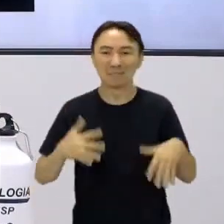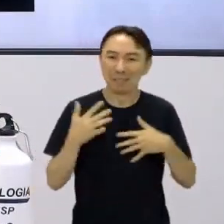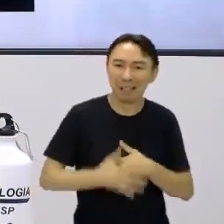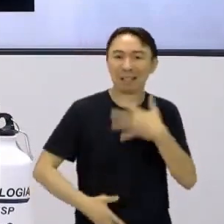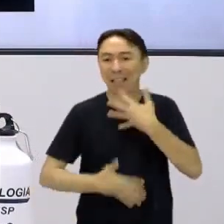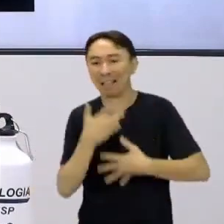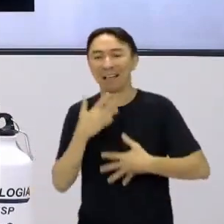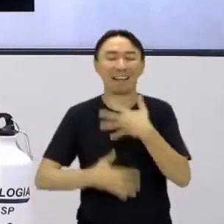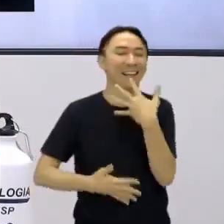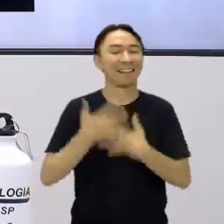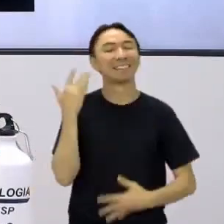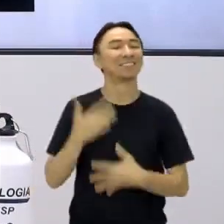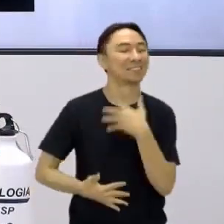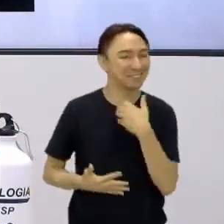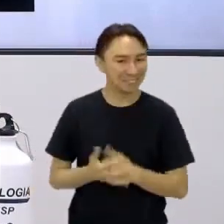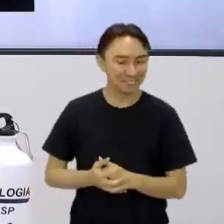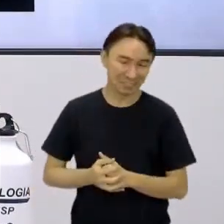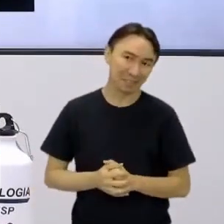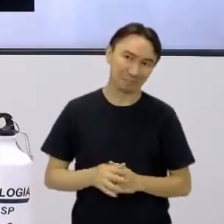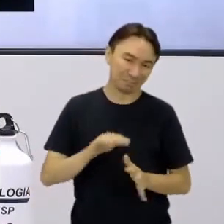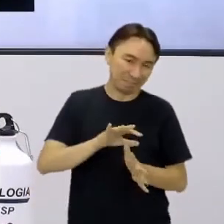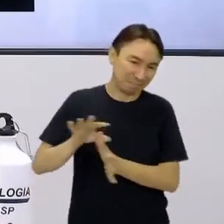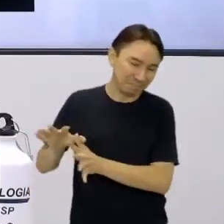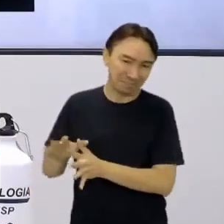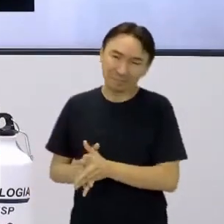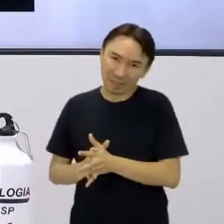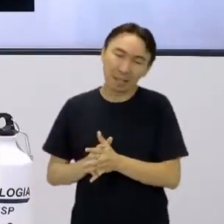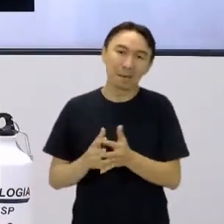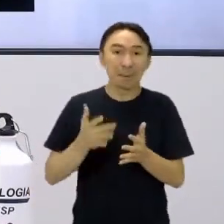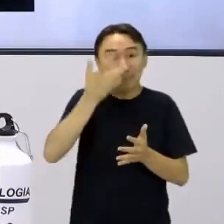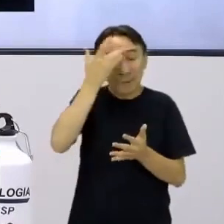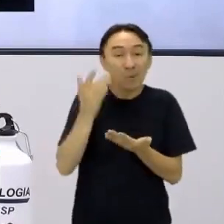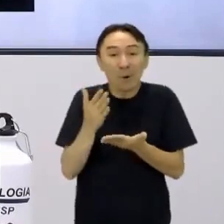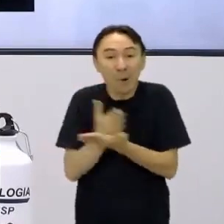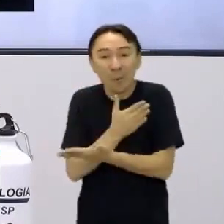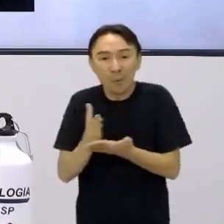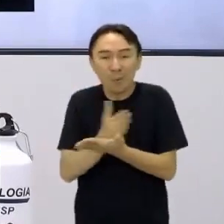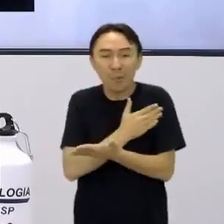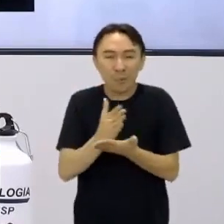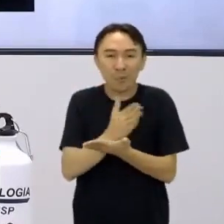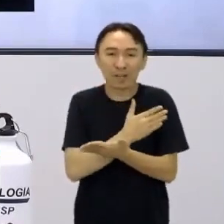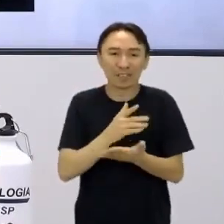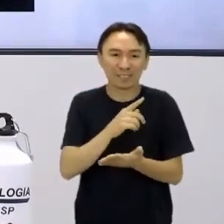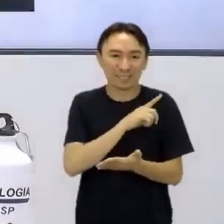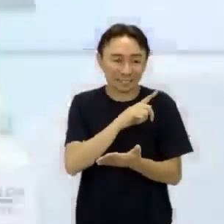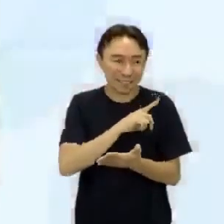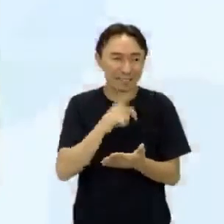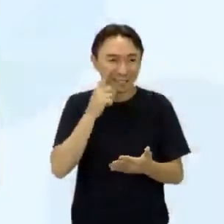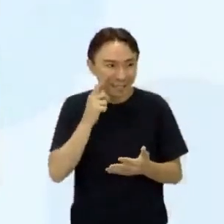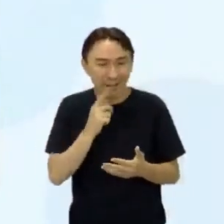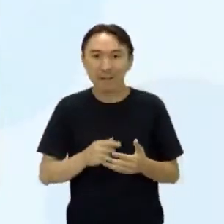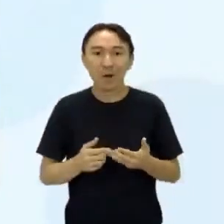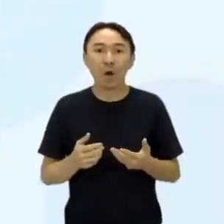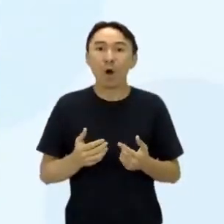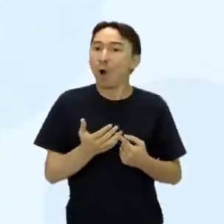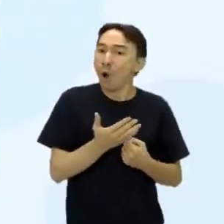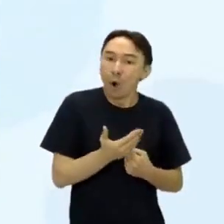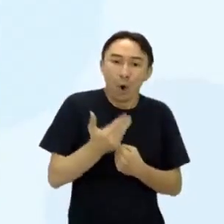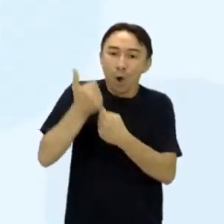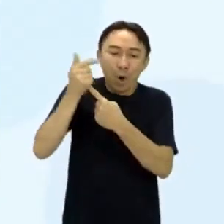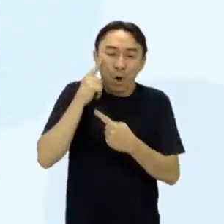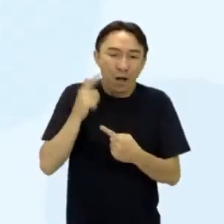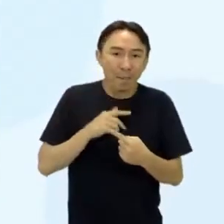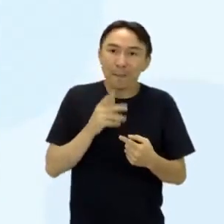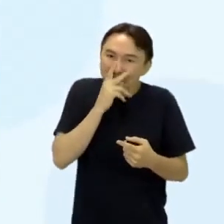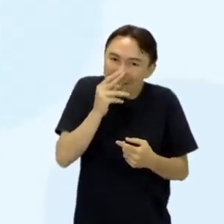também tenha o que a gente chama aí de imigrantes digitais, né, que está ali no texto depois para vocês lerem com calma, que foi um termo criado